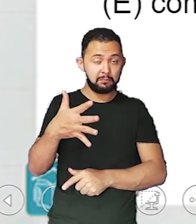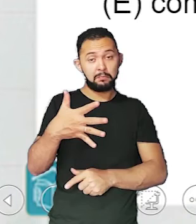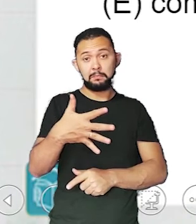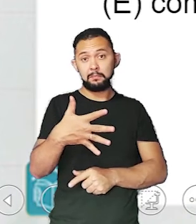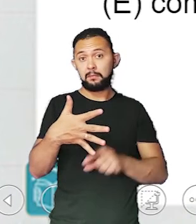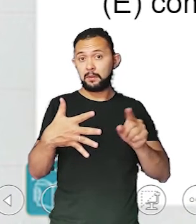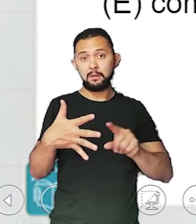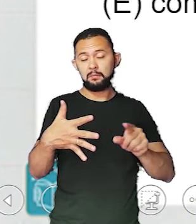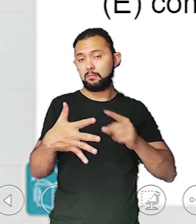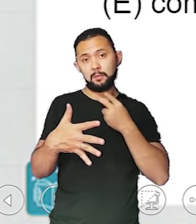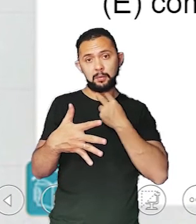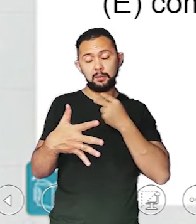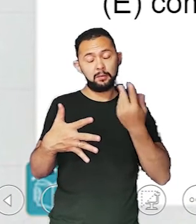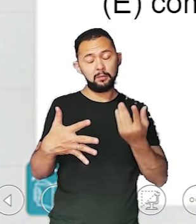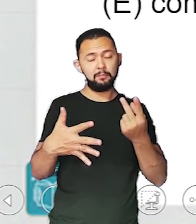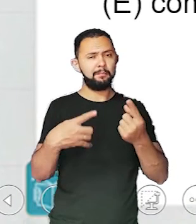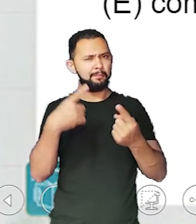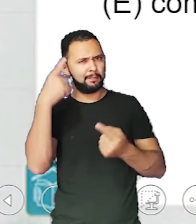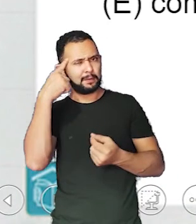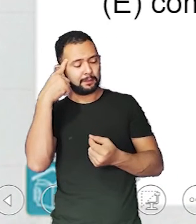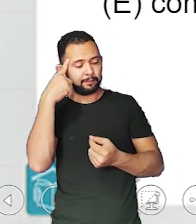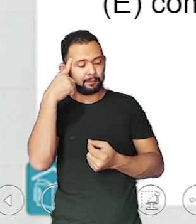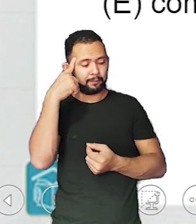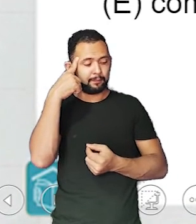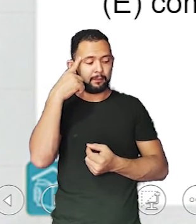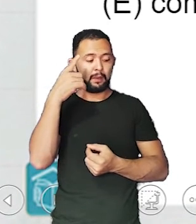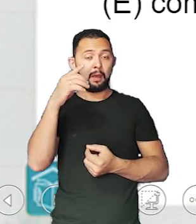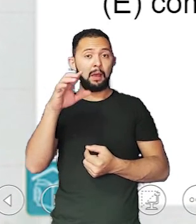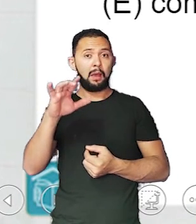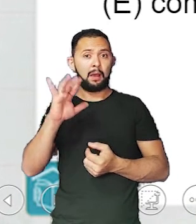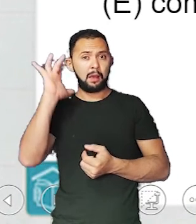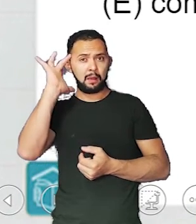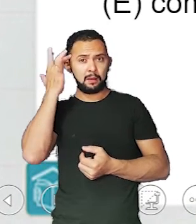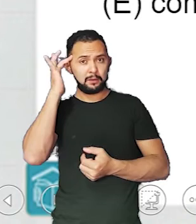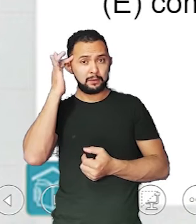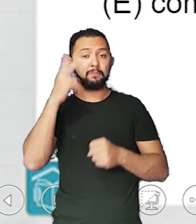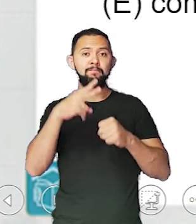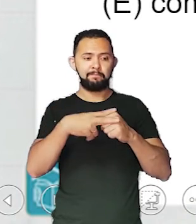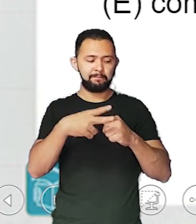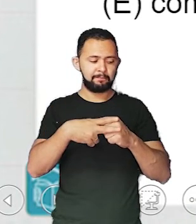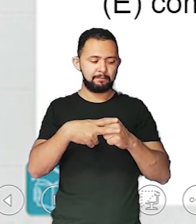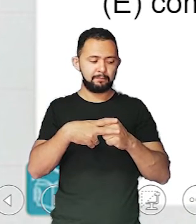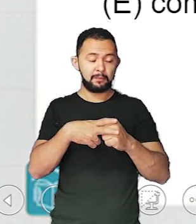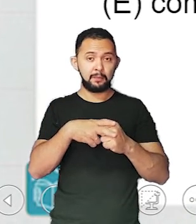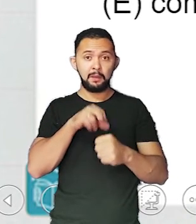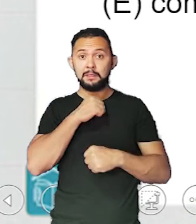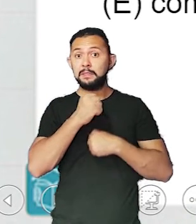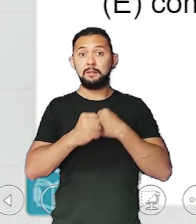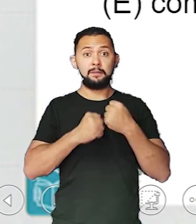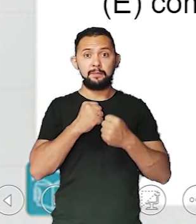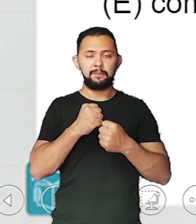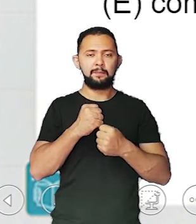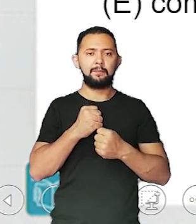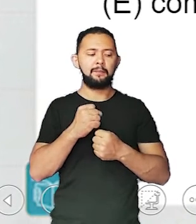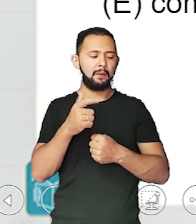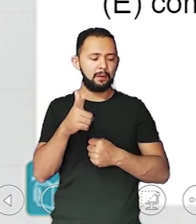não. Então, vamos seguir. Acho, nós temos aqui o verbo, exagerei, outro verbo. Beleza. Só que quem é